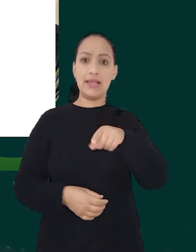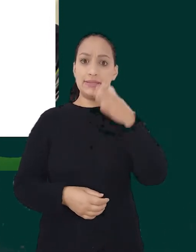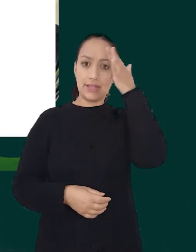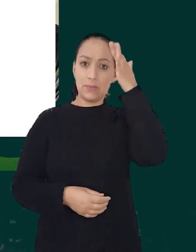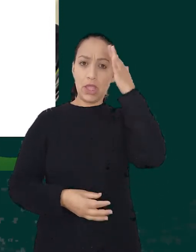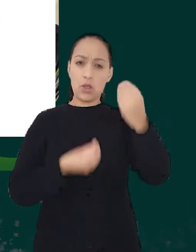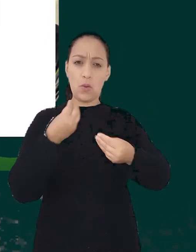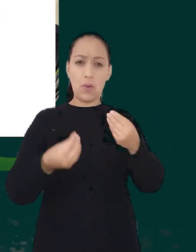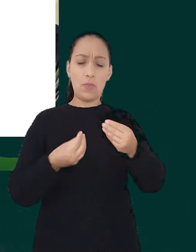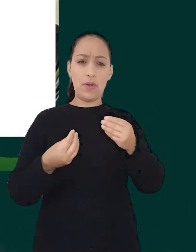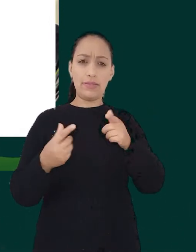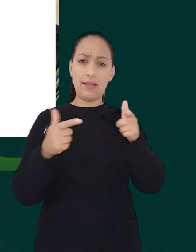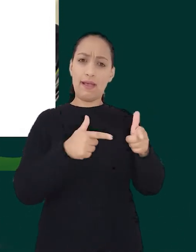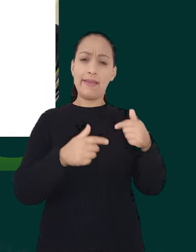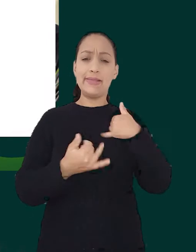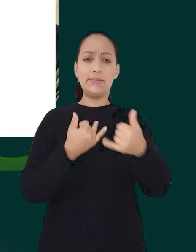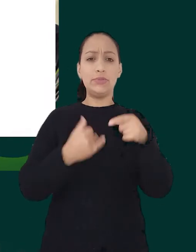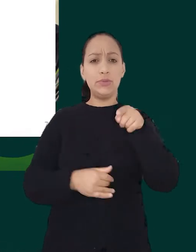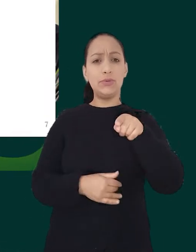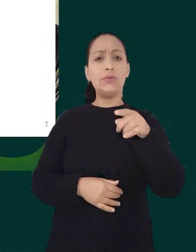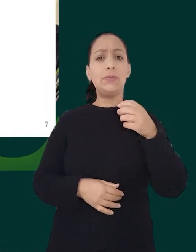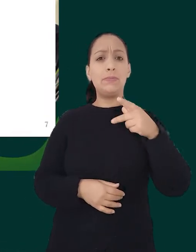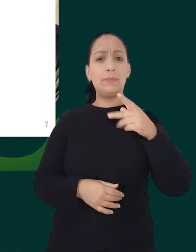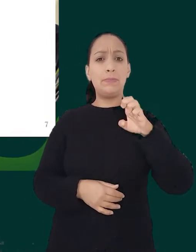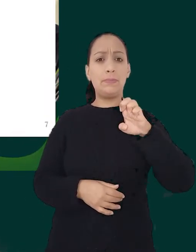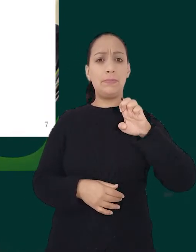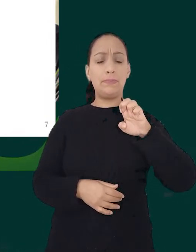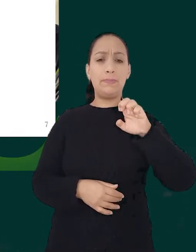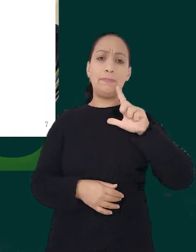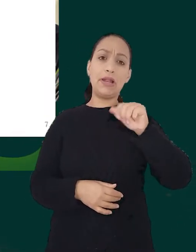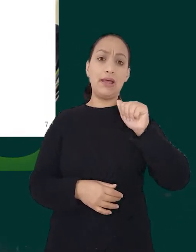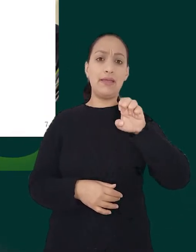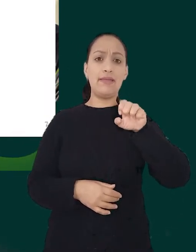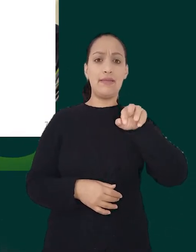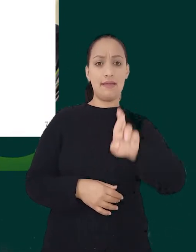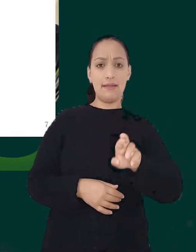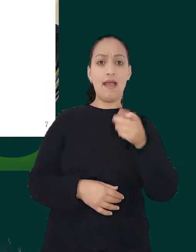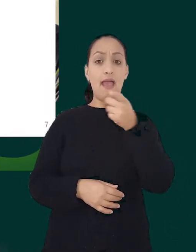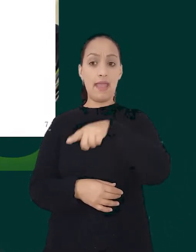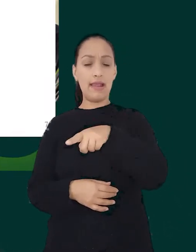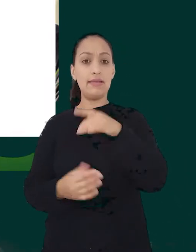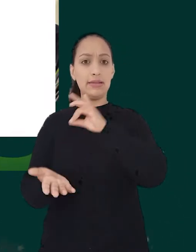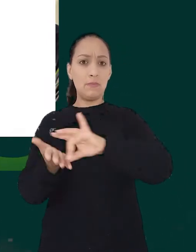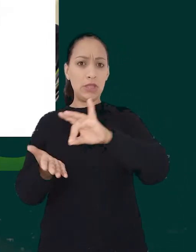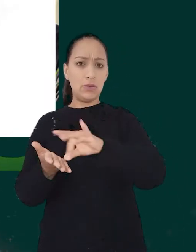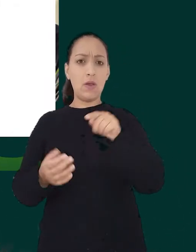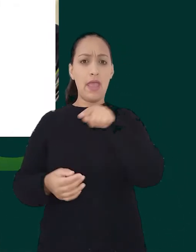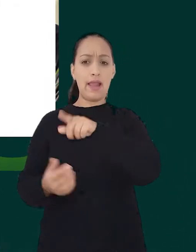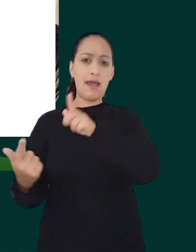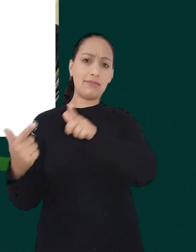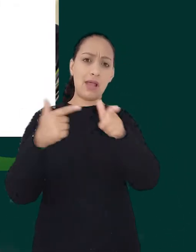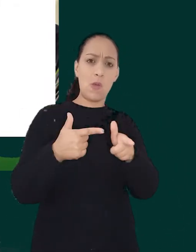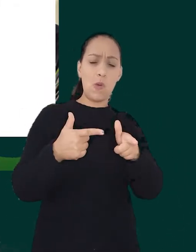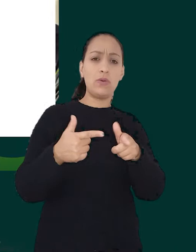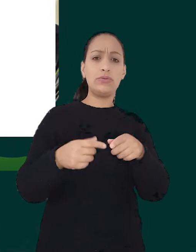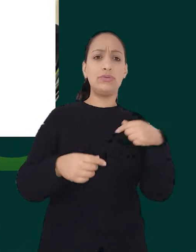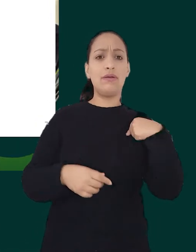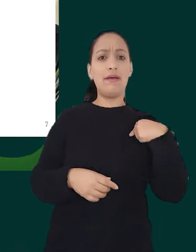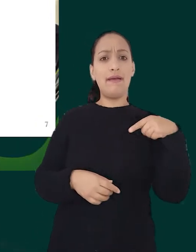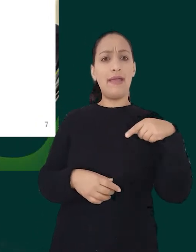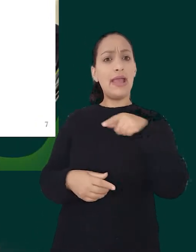te atacar, né? Tu é o player, ele é o inimigo, ele te atacou, tu conseguiu impactar ele, ele